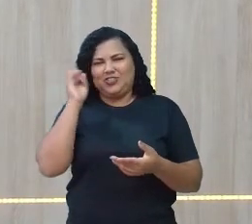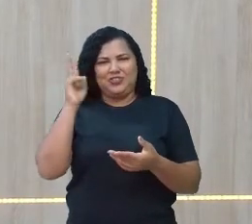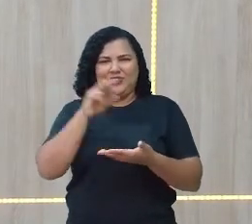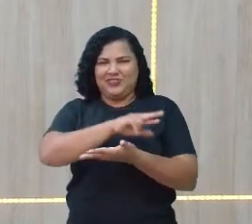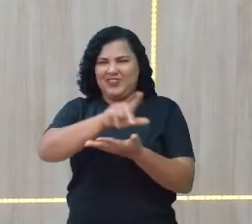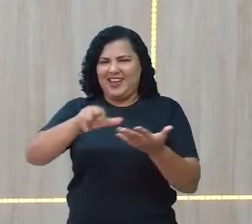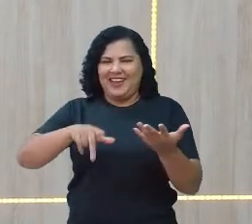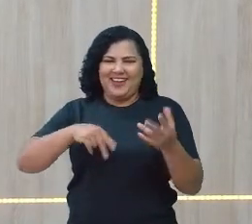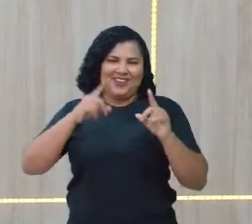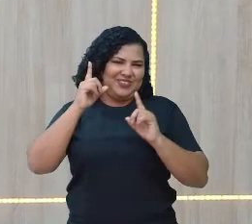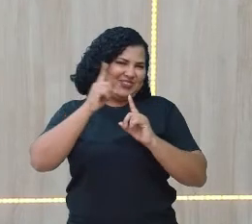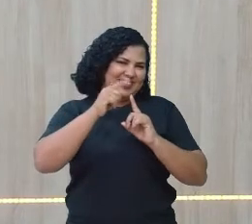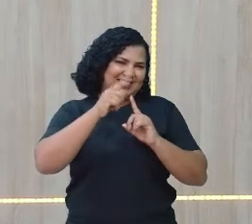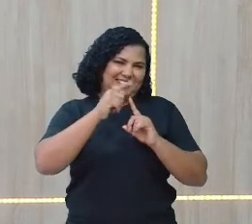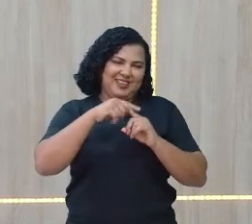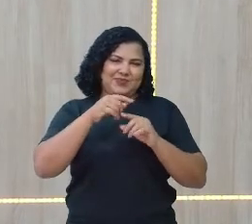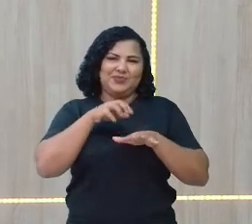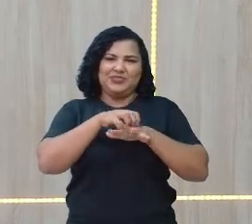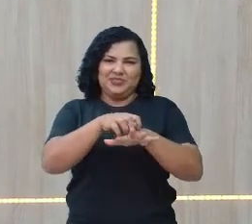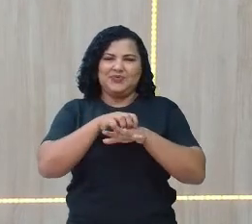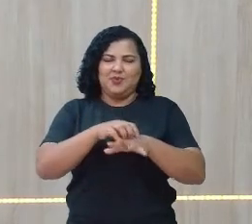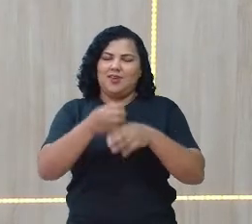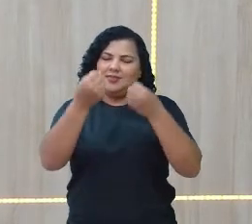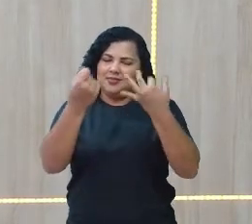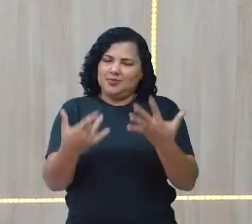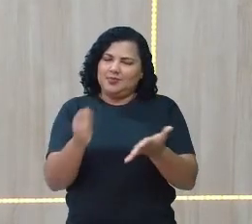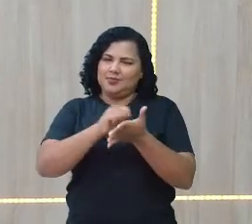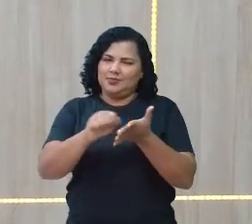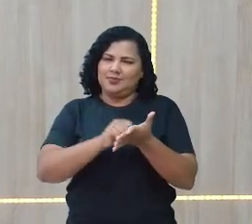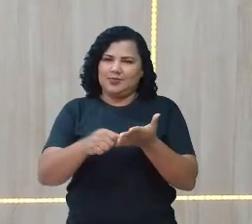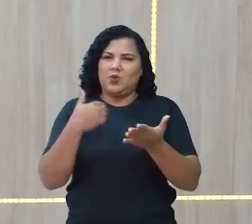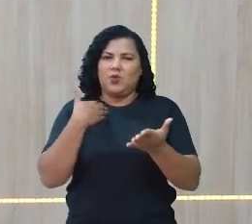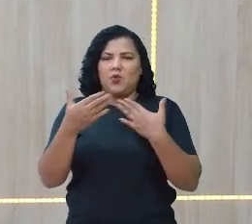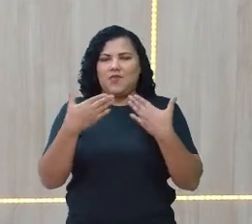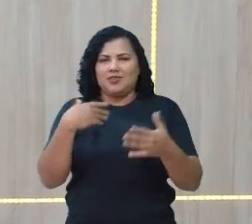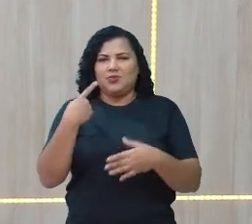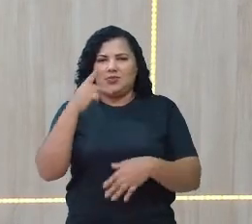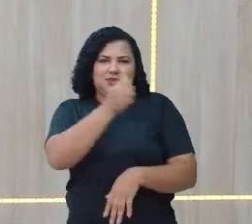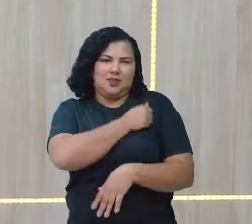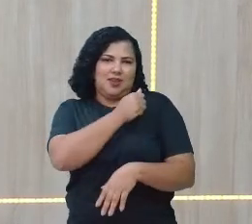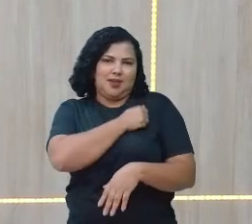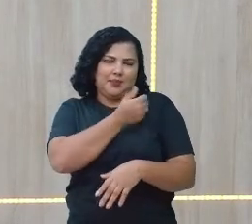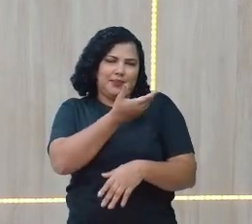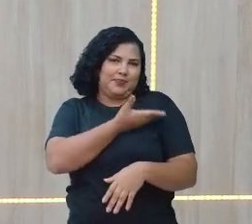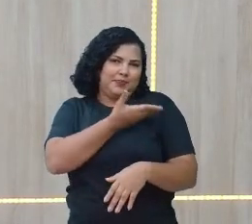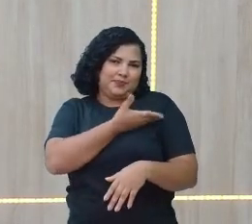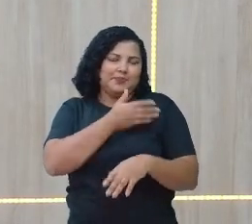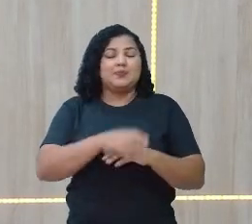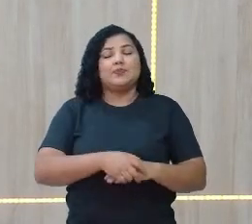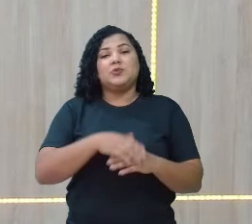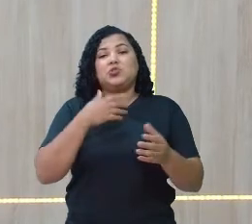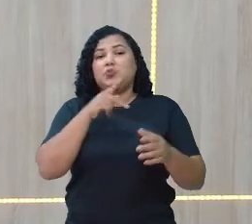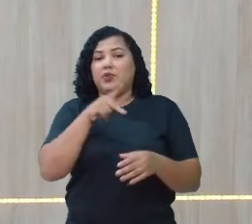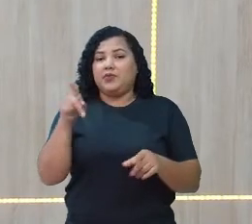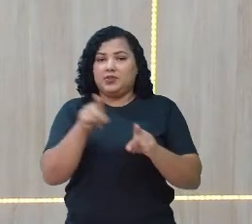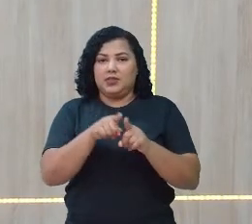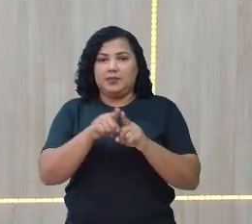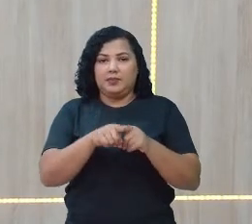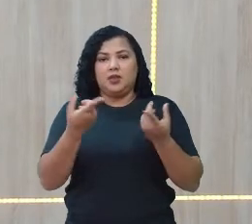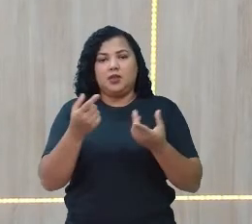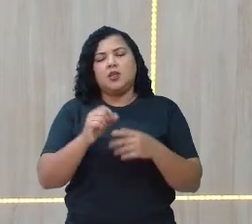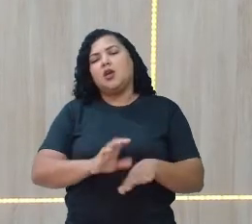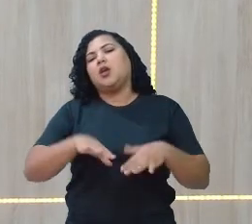sobre ônibus elétrico, né? Copie tudo aí, converse com seus colegas, com os professores, mande aqui para a gente na próxima aula e quais seriam